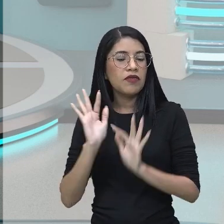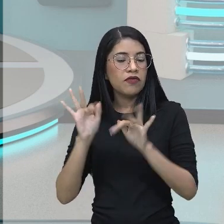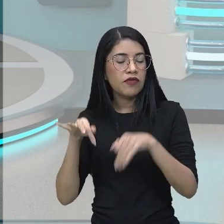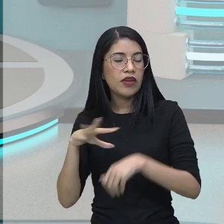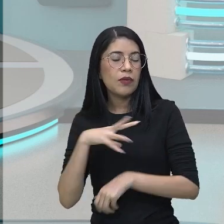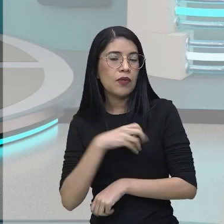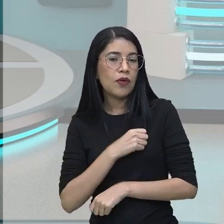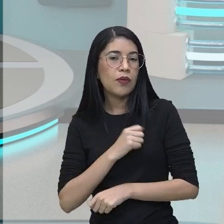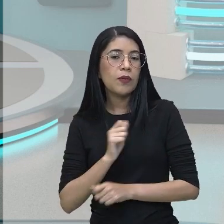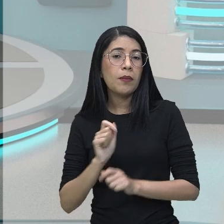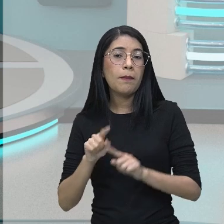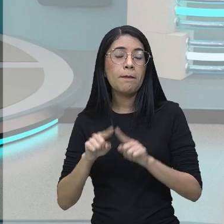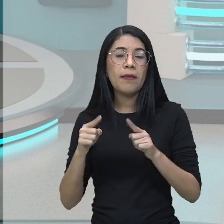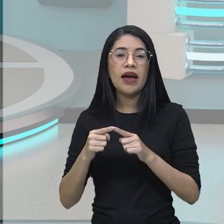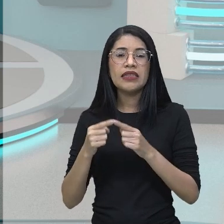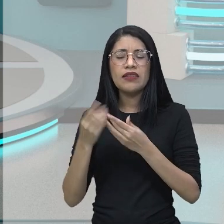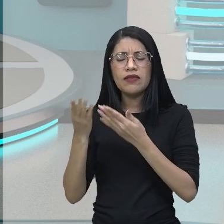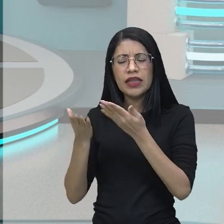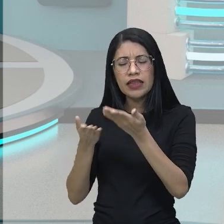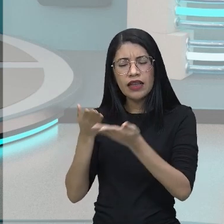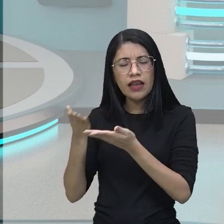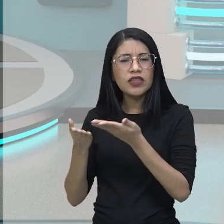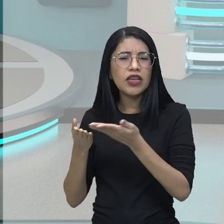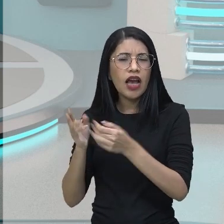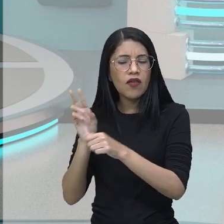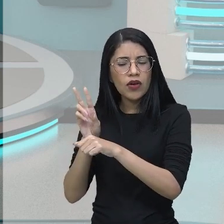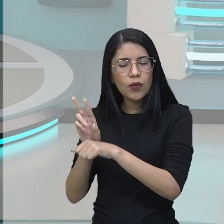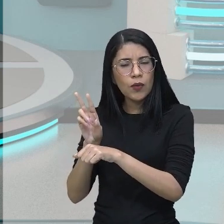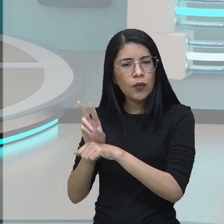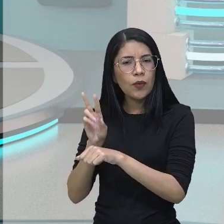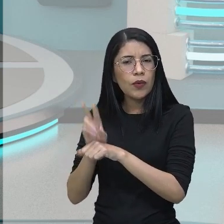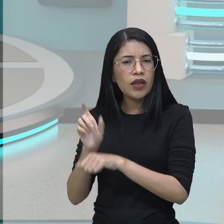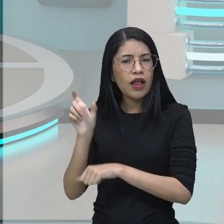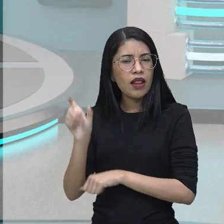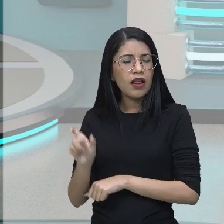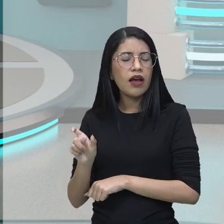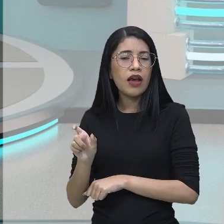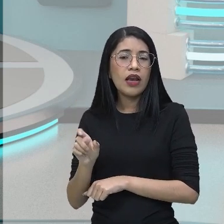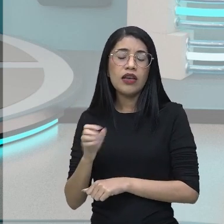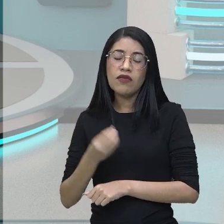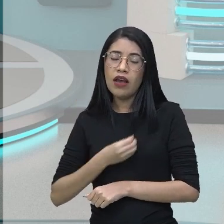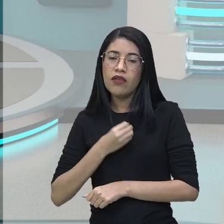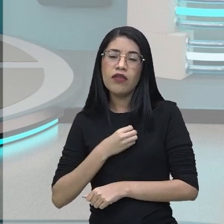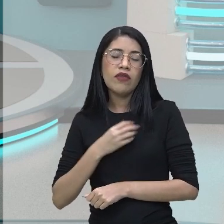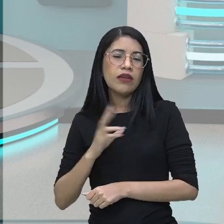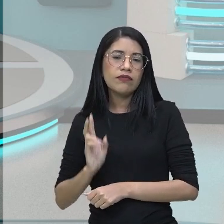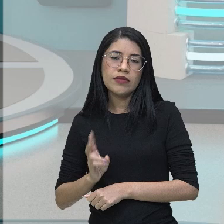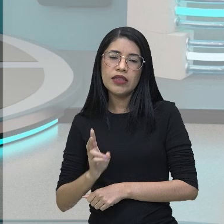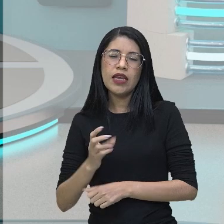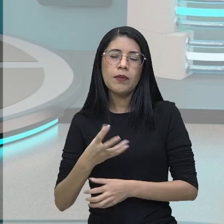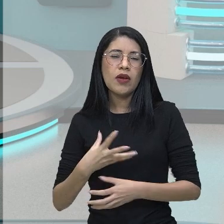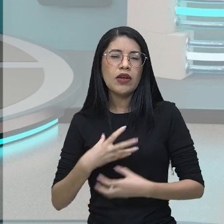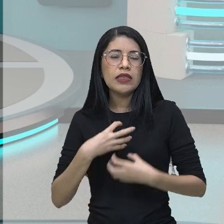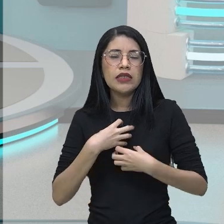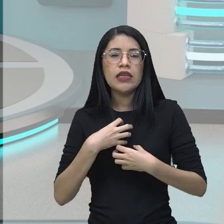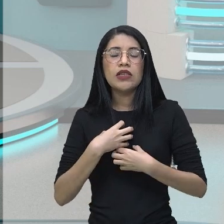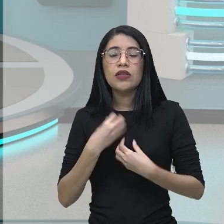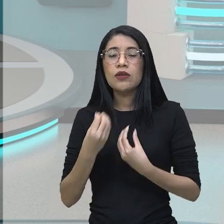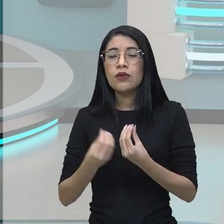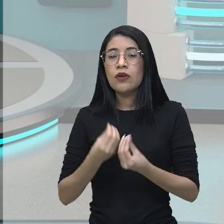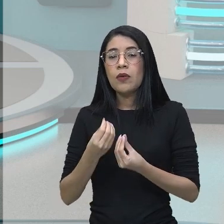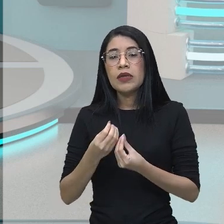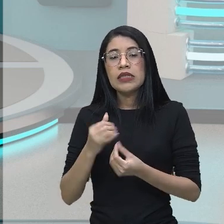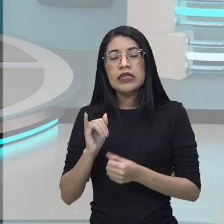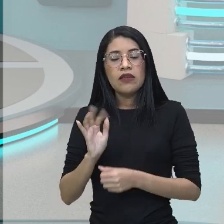ele diz que ele vai se dedicar que ele vai zelar por esse amor que ele viverá esse amor de forma intensa como se